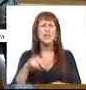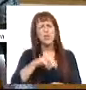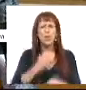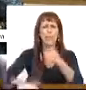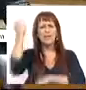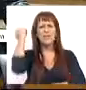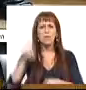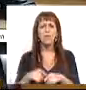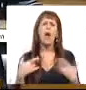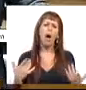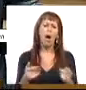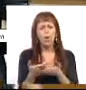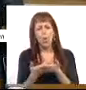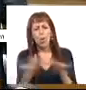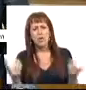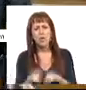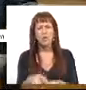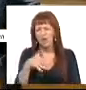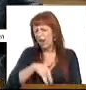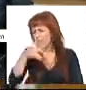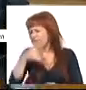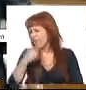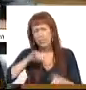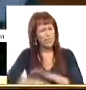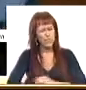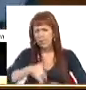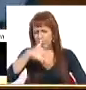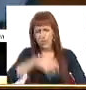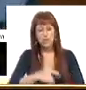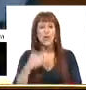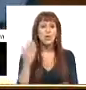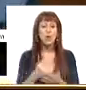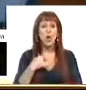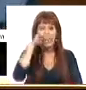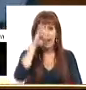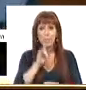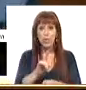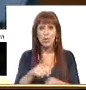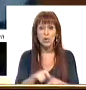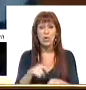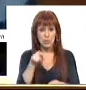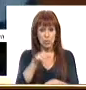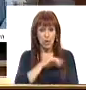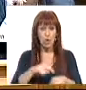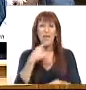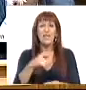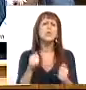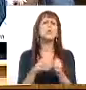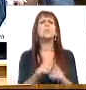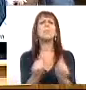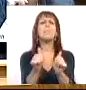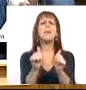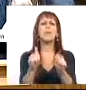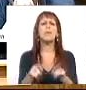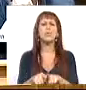junho do ano passado. Estamos a negociar, é lamentável, é profundamente lamentável. Eu só queria apenas lembrar que enquanto os senhores estão a dizer que está tudo muito